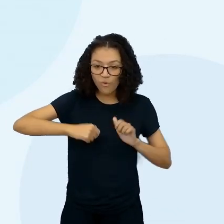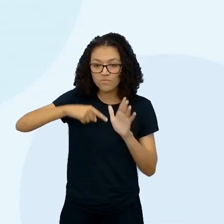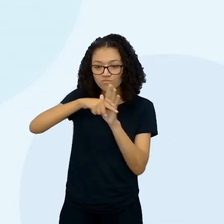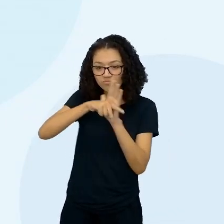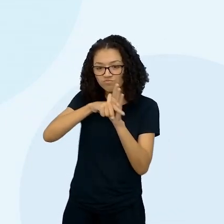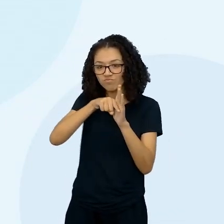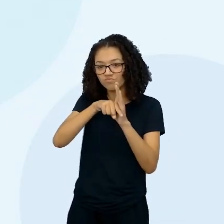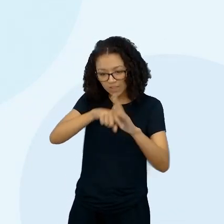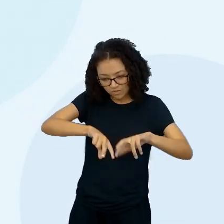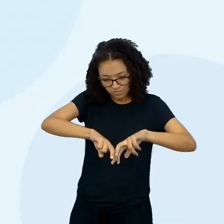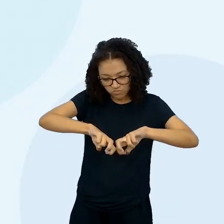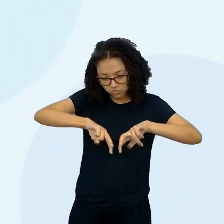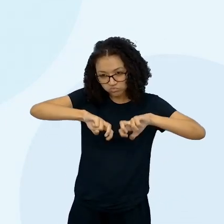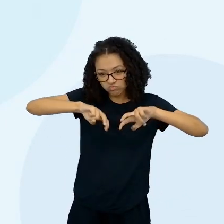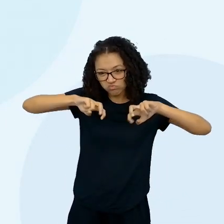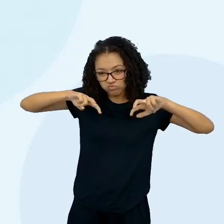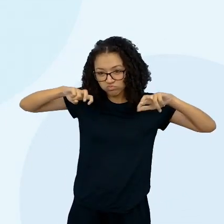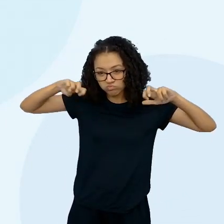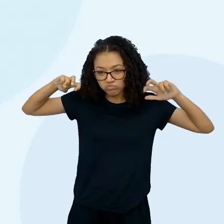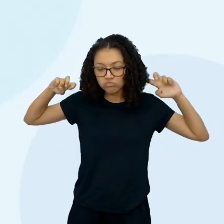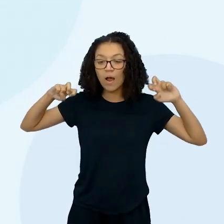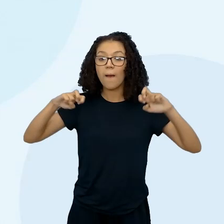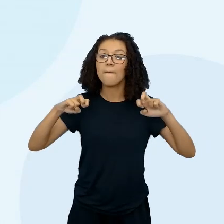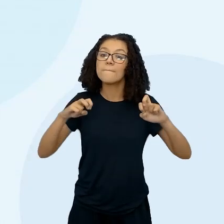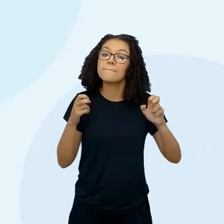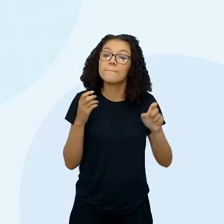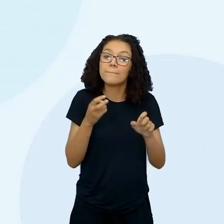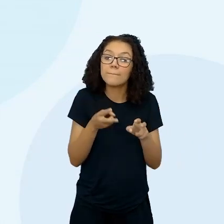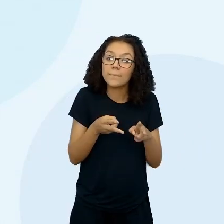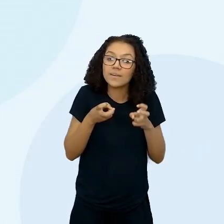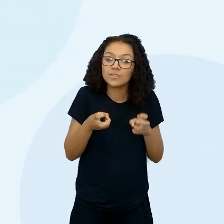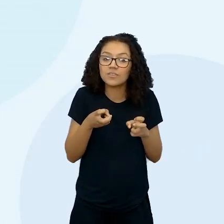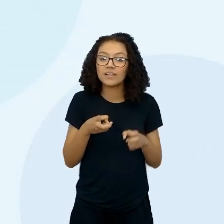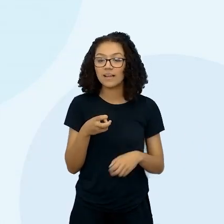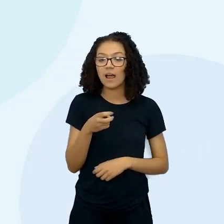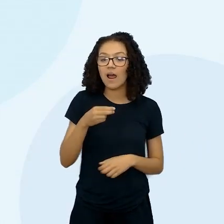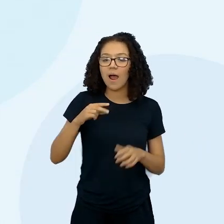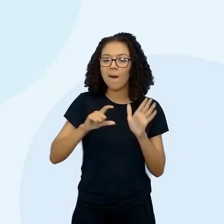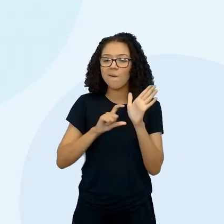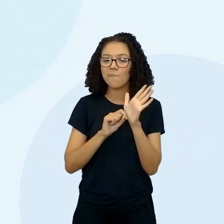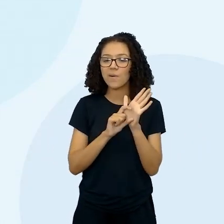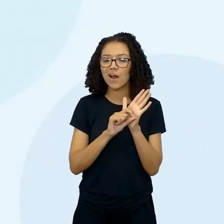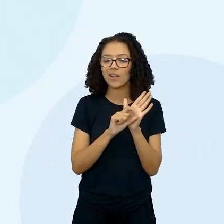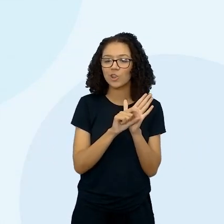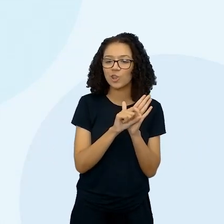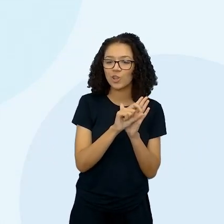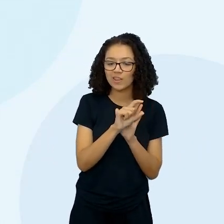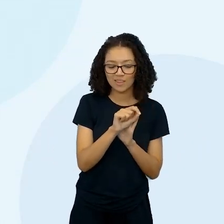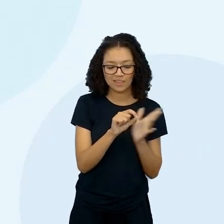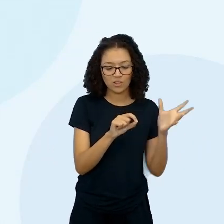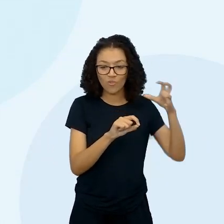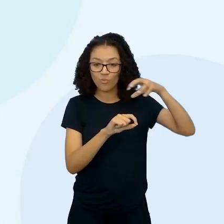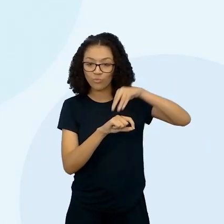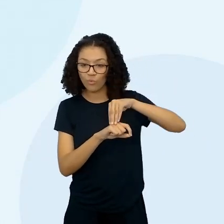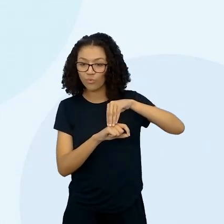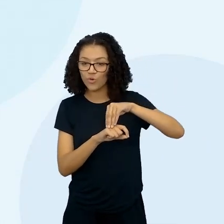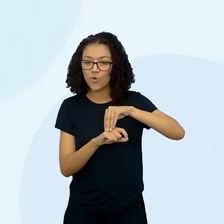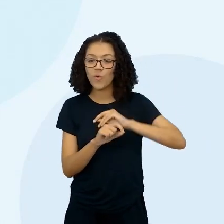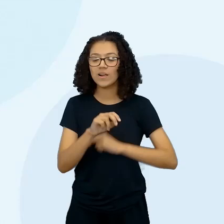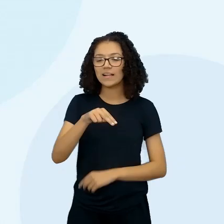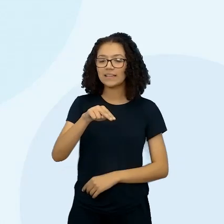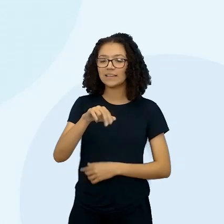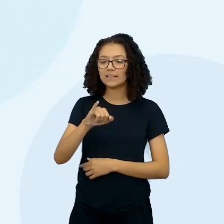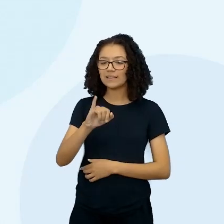que as bactérias poderiam fixar, né, o nitrogênio, né, com as plantas, né? E com